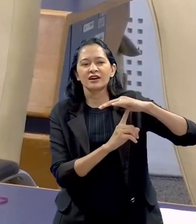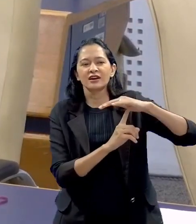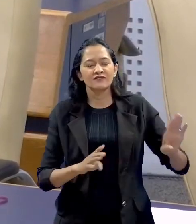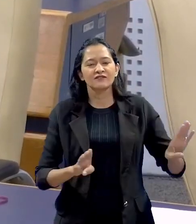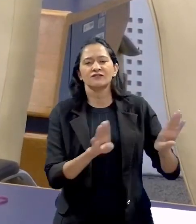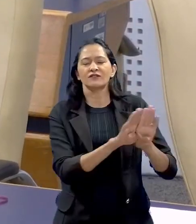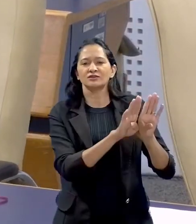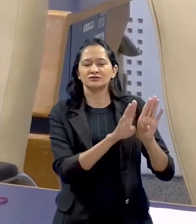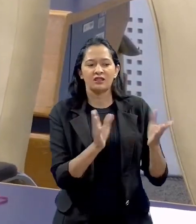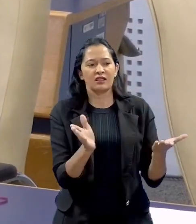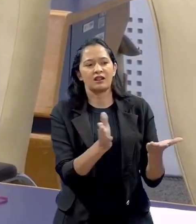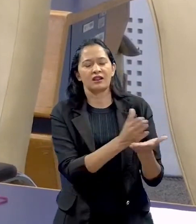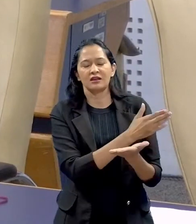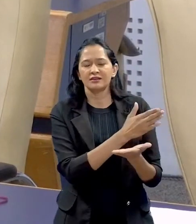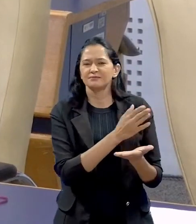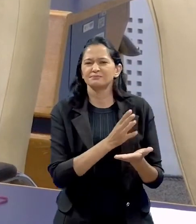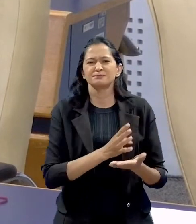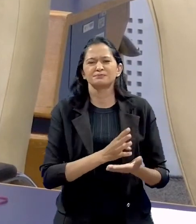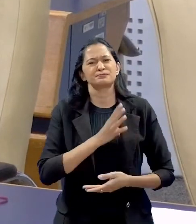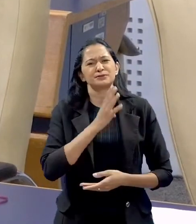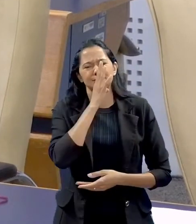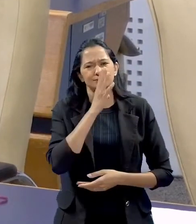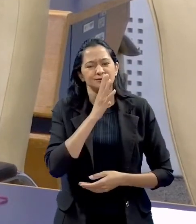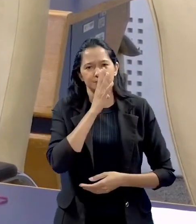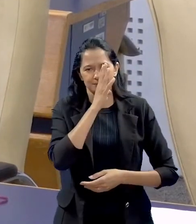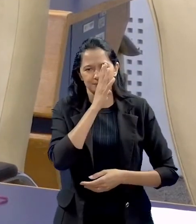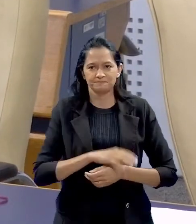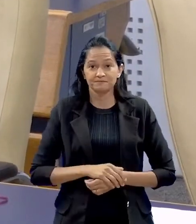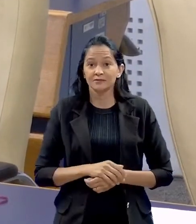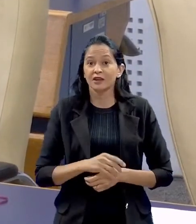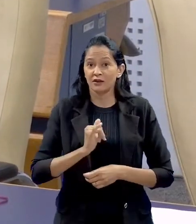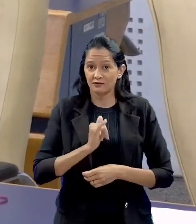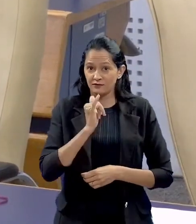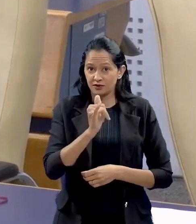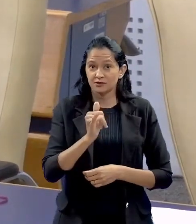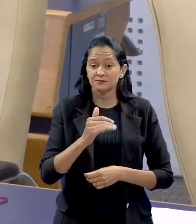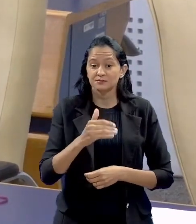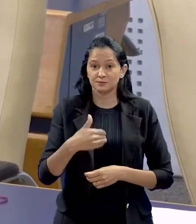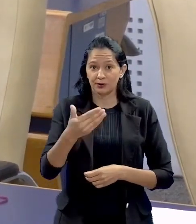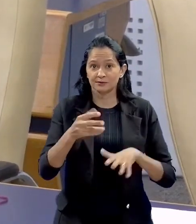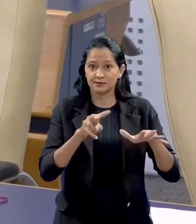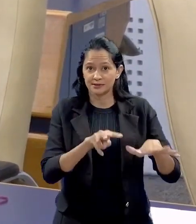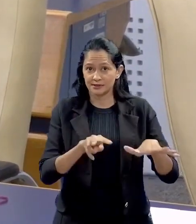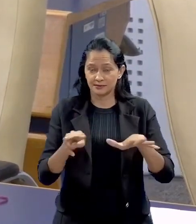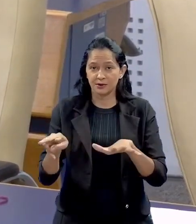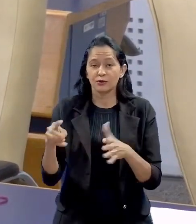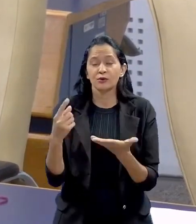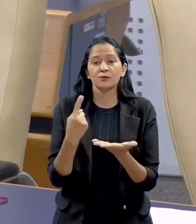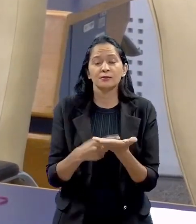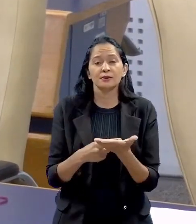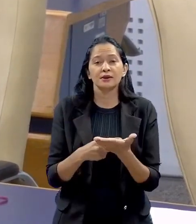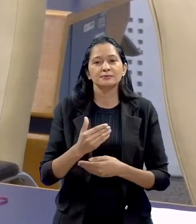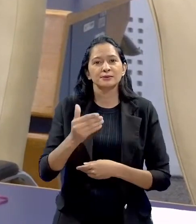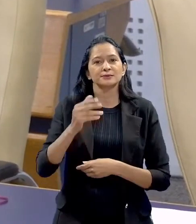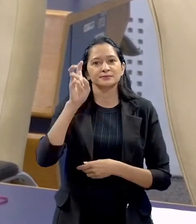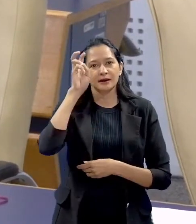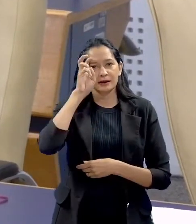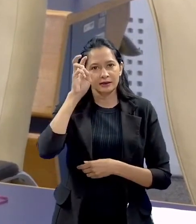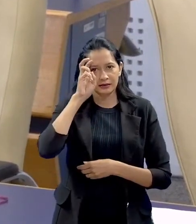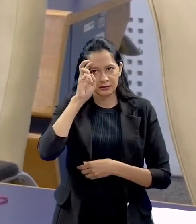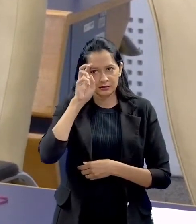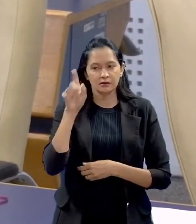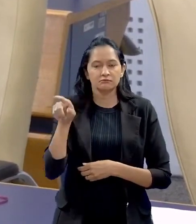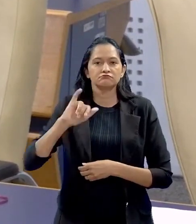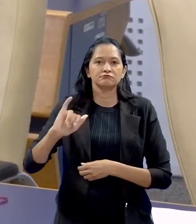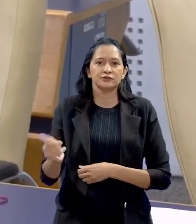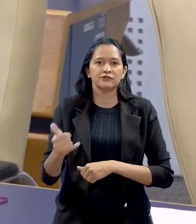gostaria já de adiantar que na próxima semana elas possam usar a tribuna, Tribuna Livre da quinta-feira, porque nós